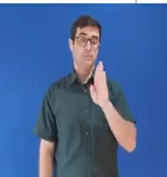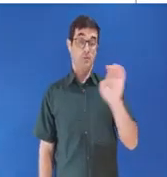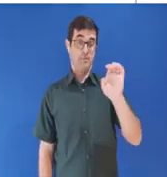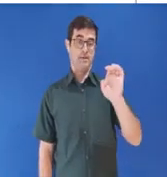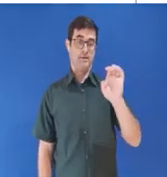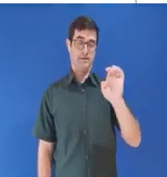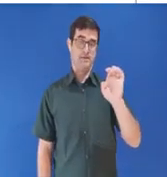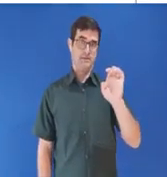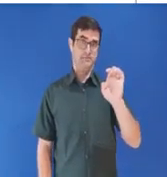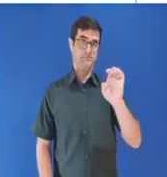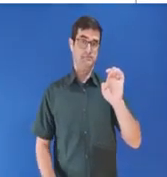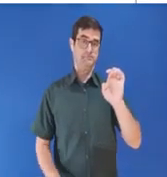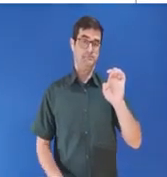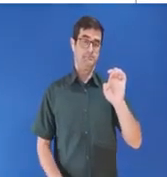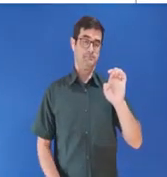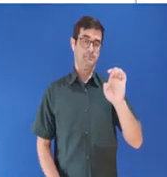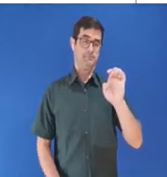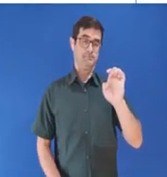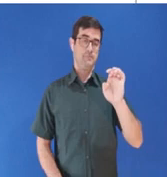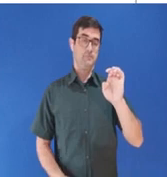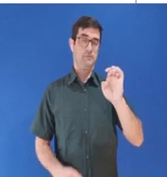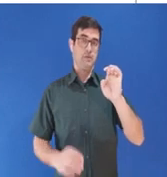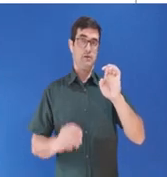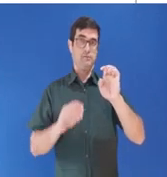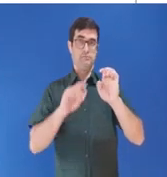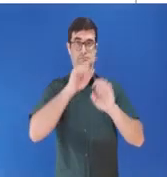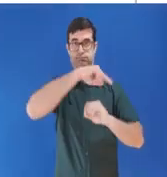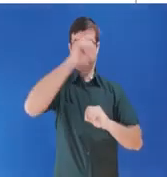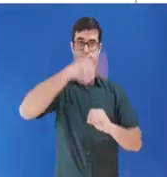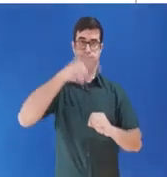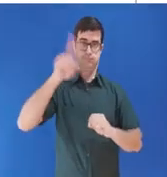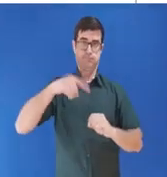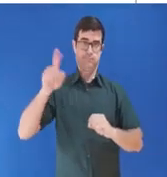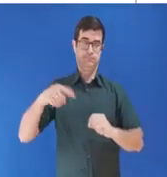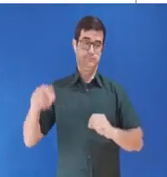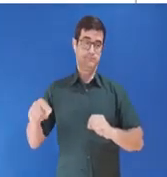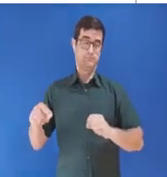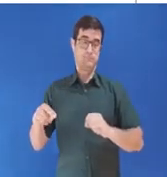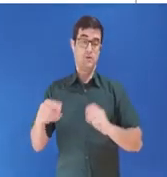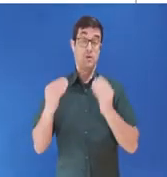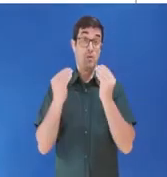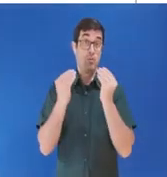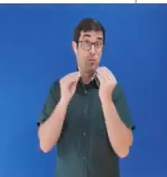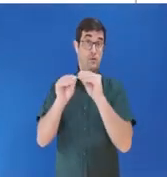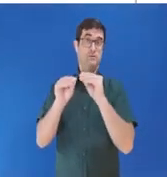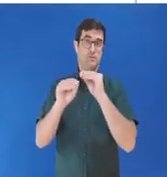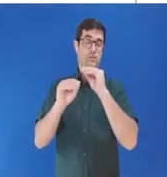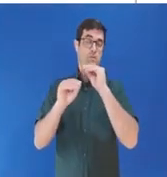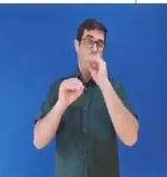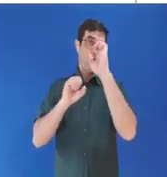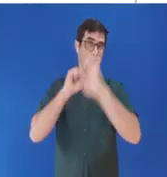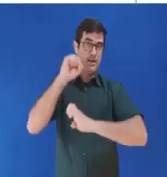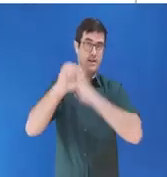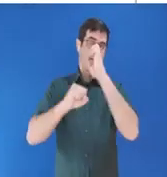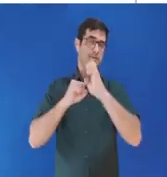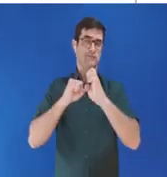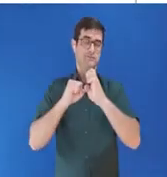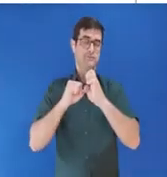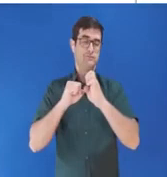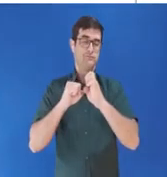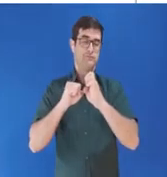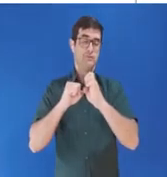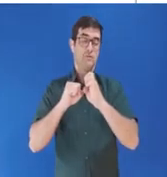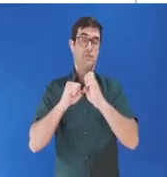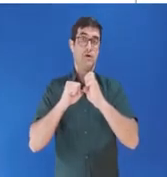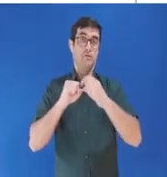estado fundamental e o próximo elétron que eu adicionar no berílio, ele abriria um